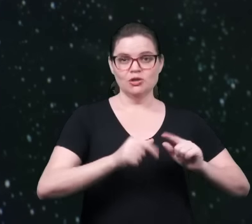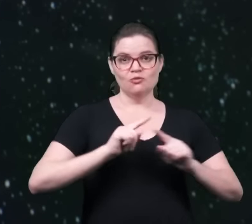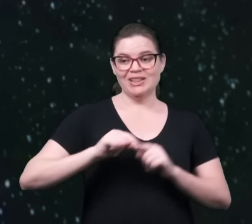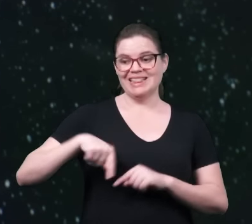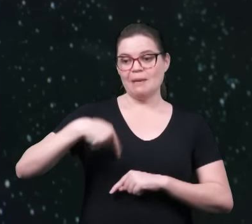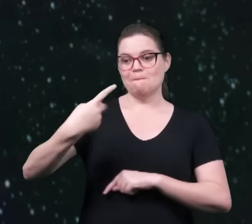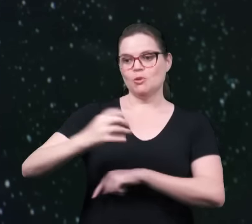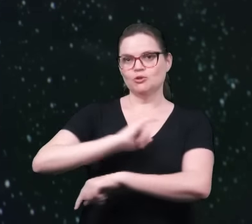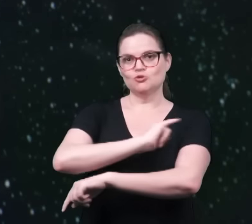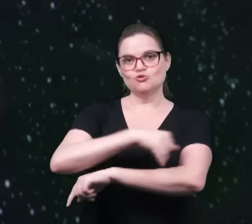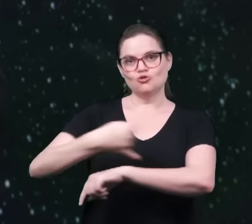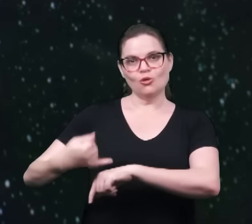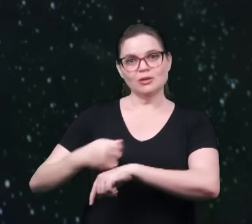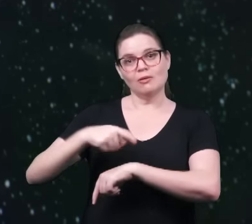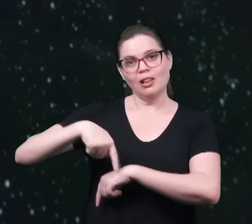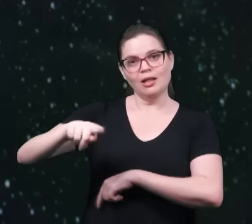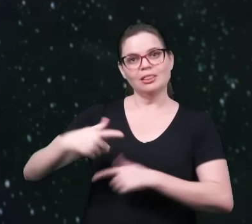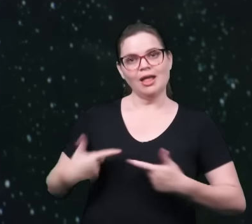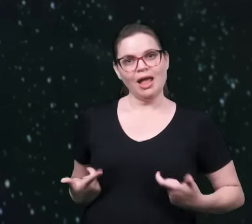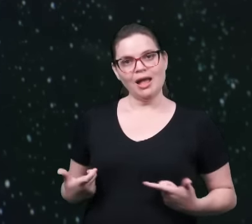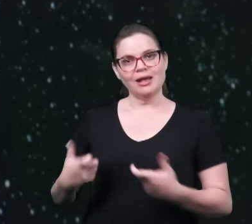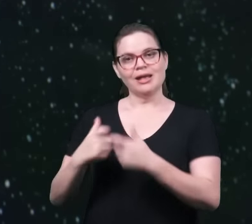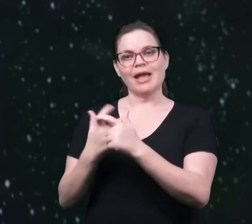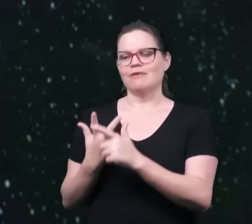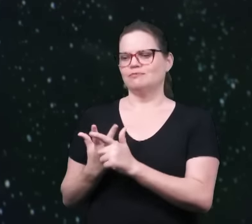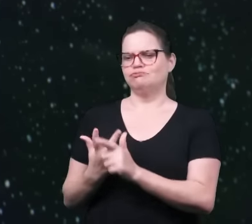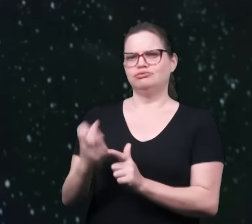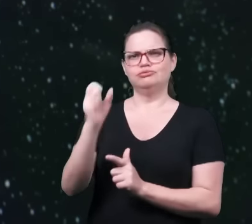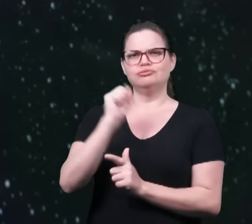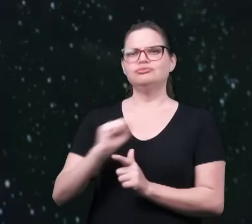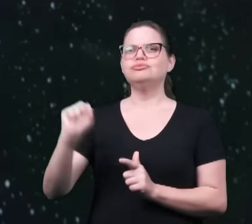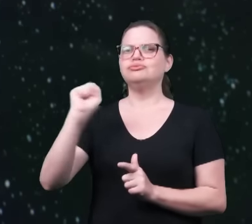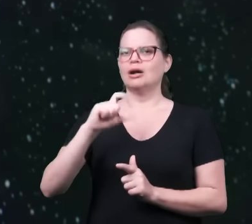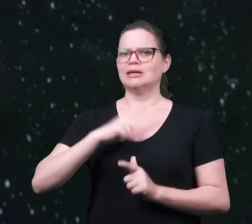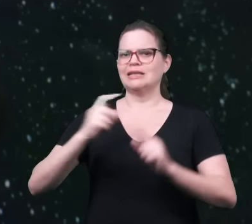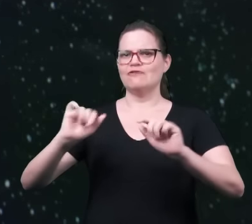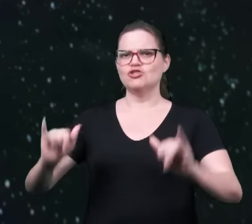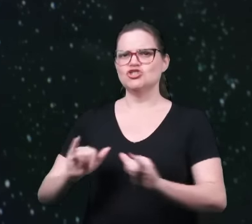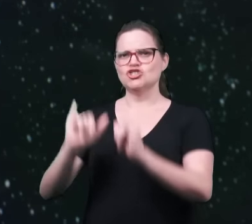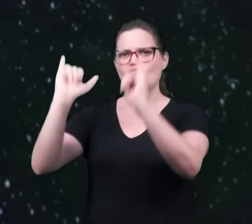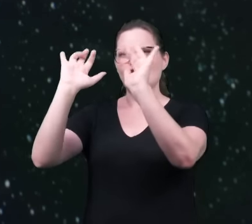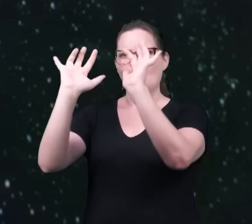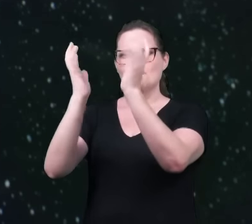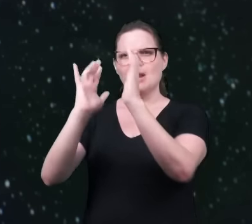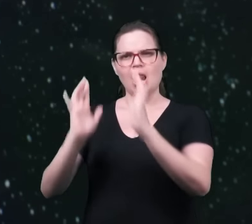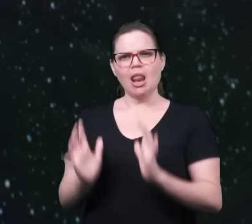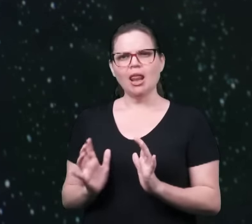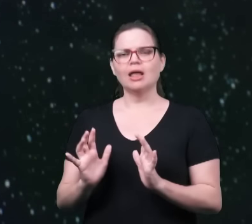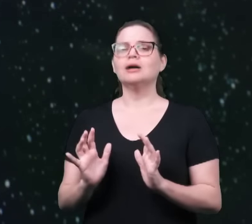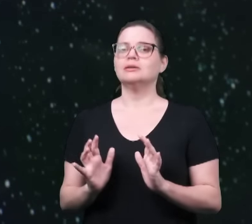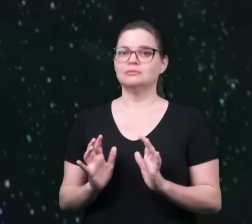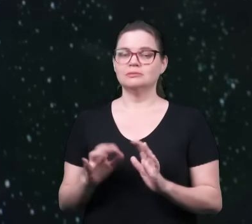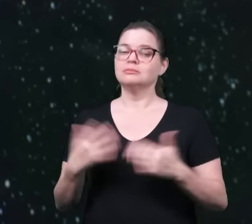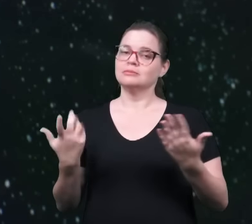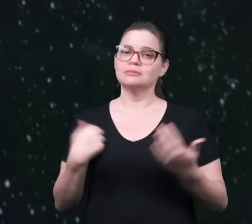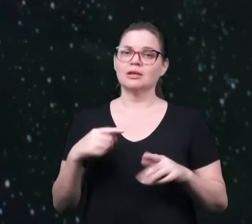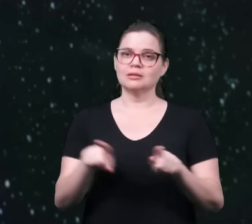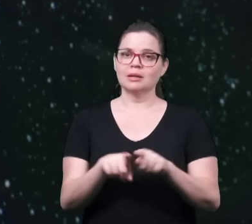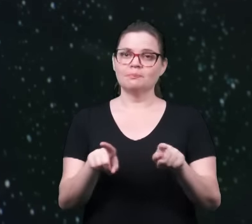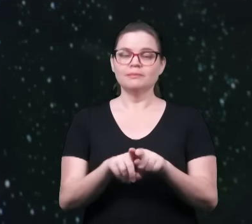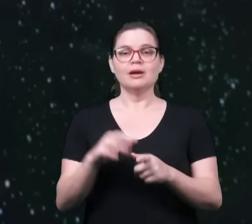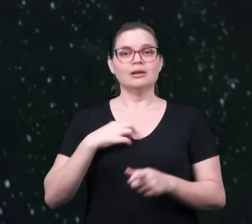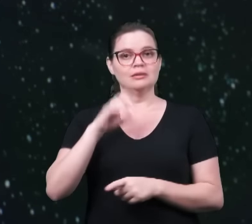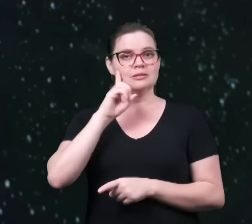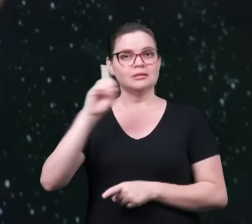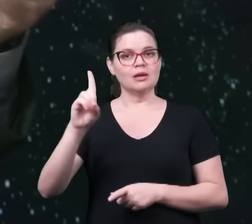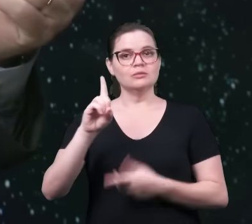atravessaram o Jordão, eles viveram as grandes experiências. Foi a queda de Jericó e por aí foi. Deus quer te dar uma grande